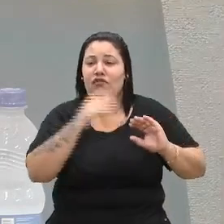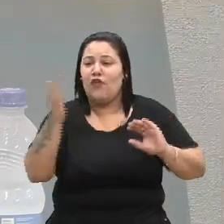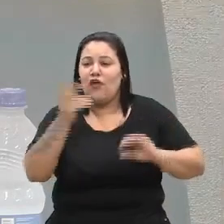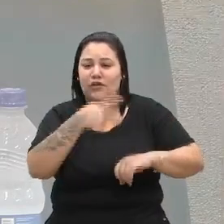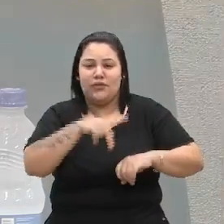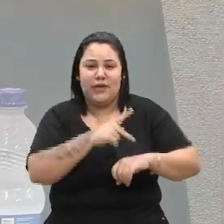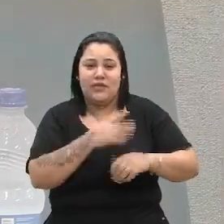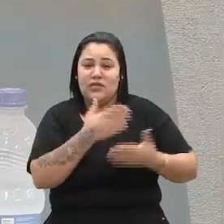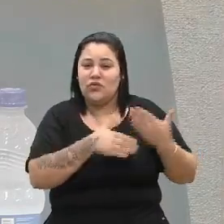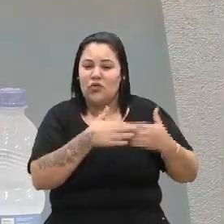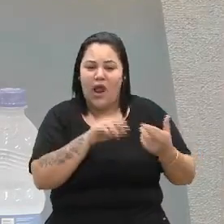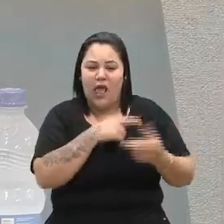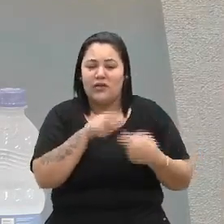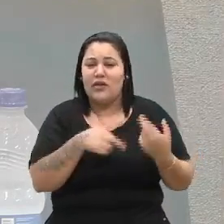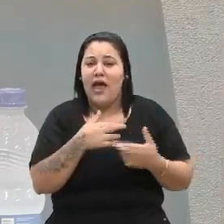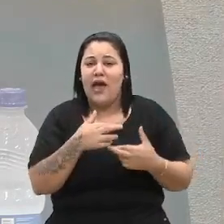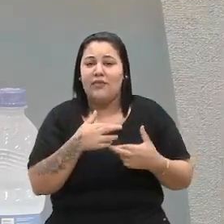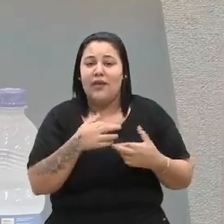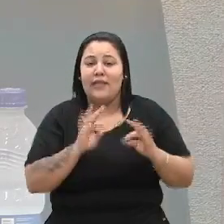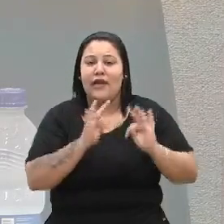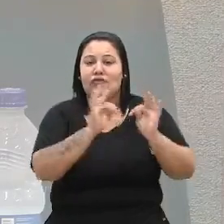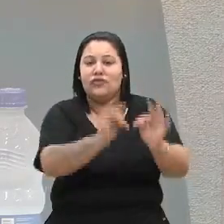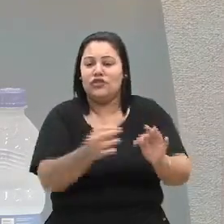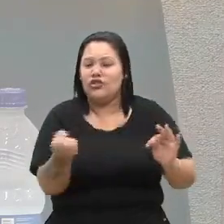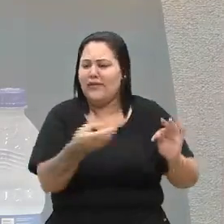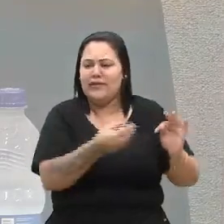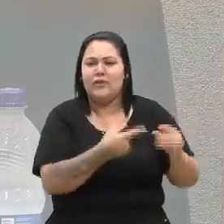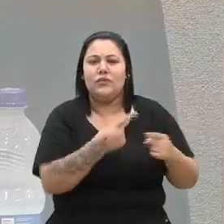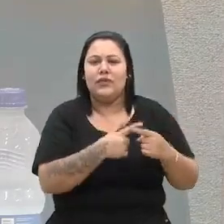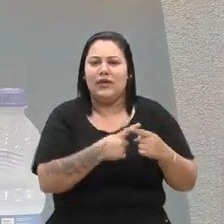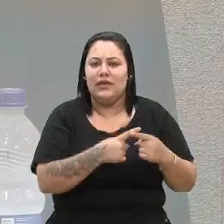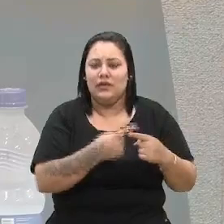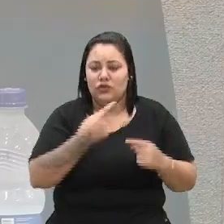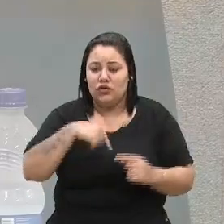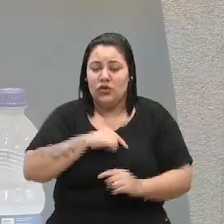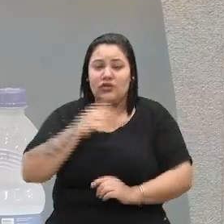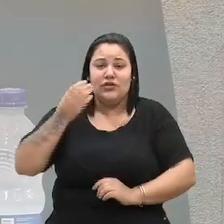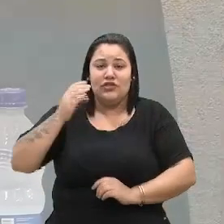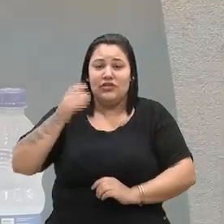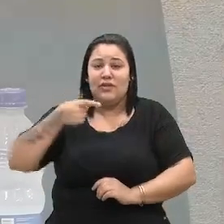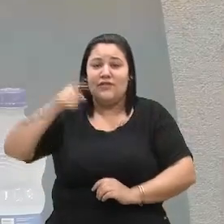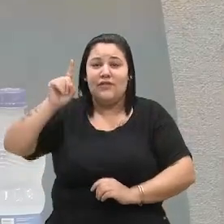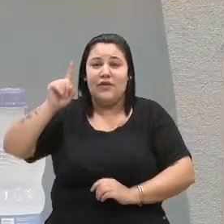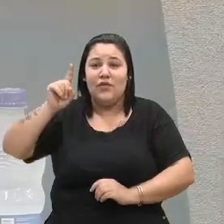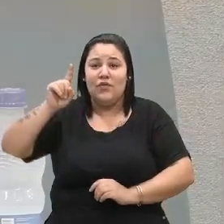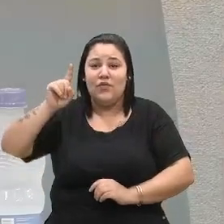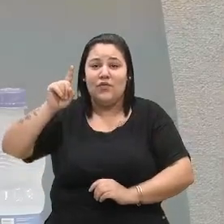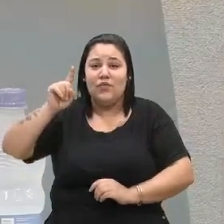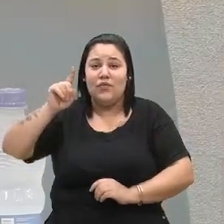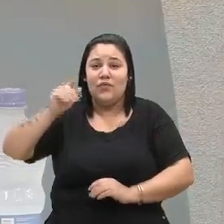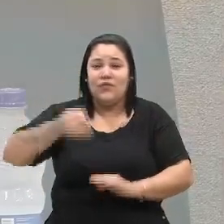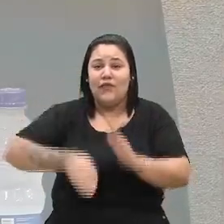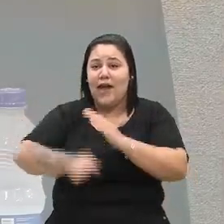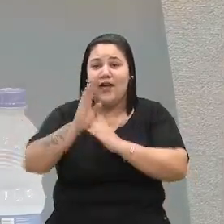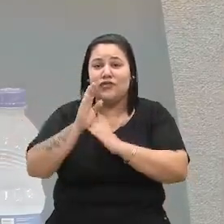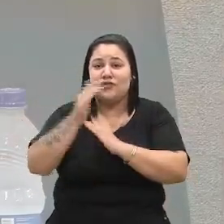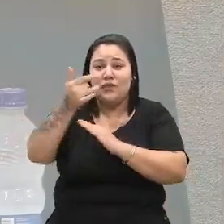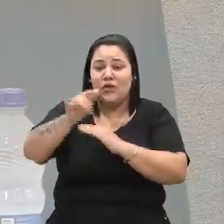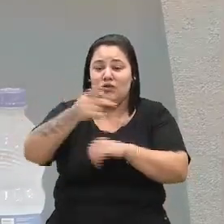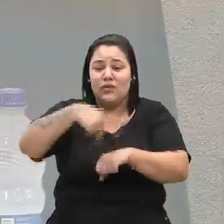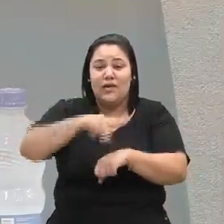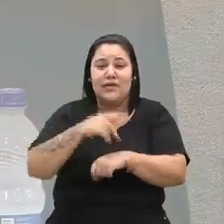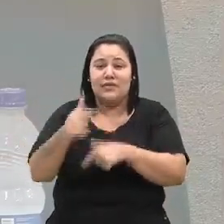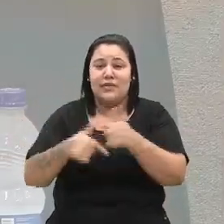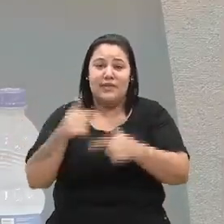saúde, né? Por quê? Porque os nossos cientistas, eles vão lá fora trabalhar para um outro país, produzir para o outro